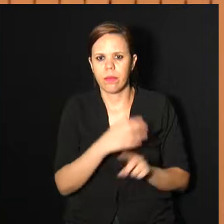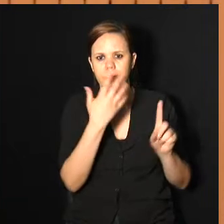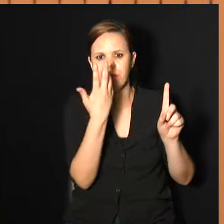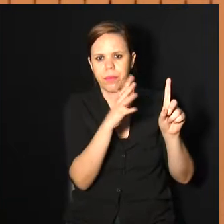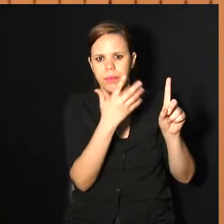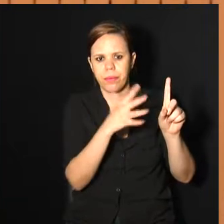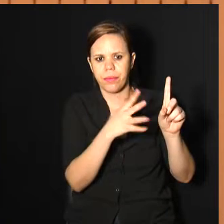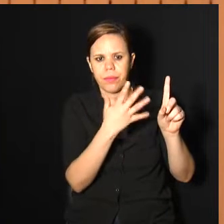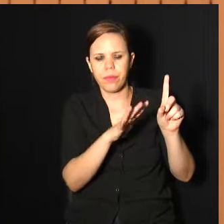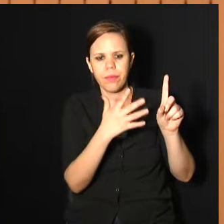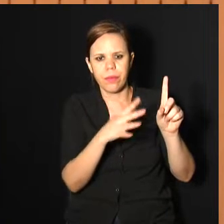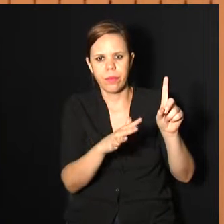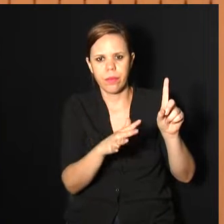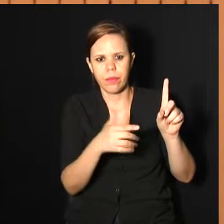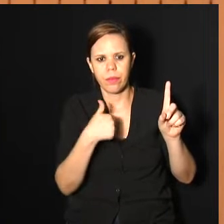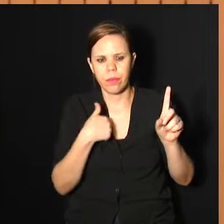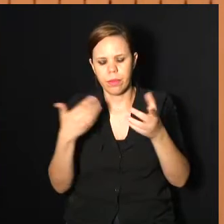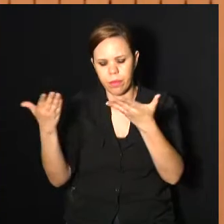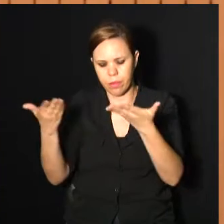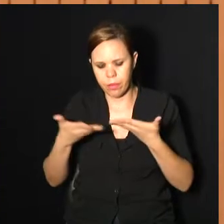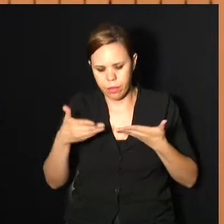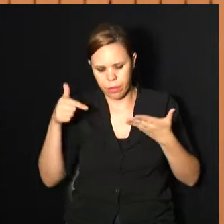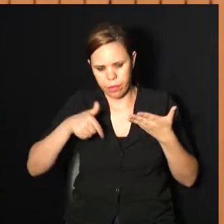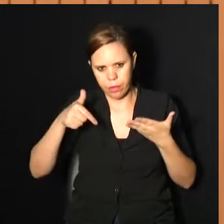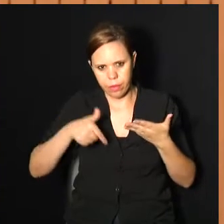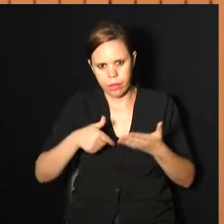homenagem que eu recebo aqui